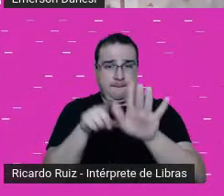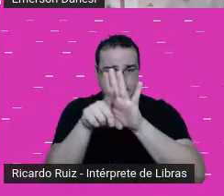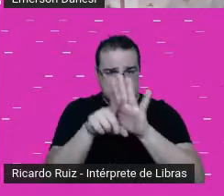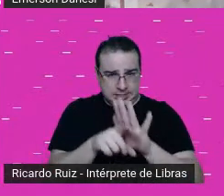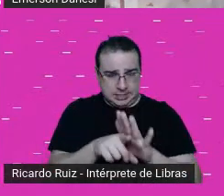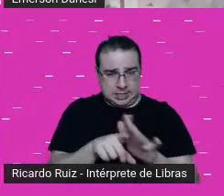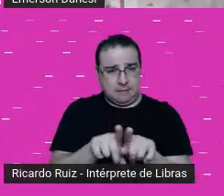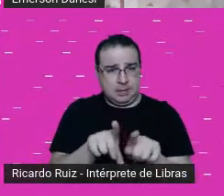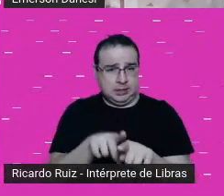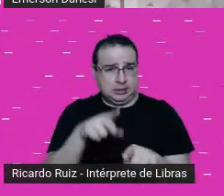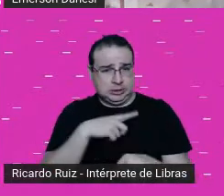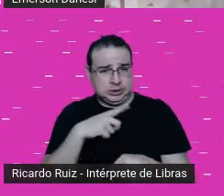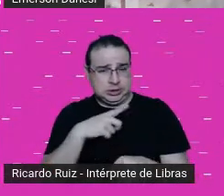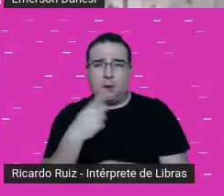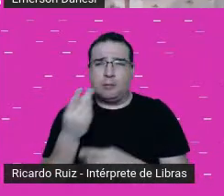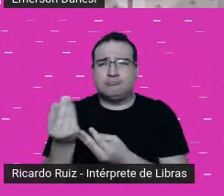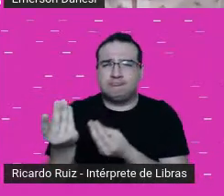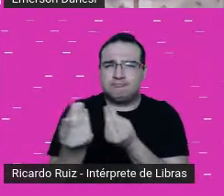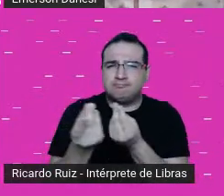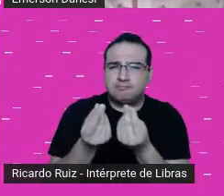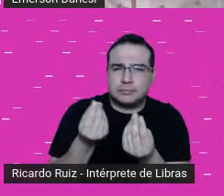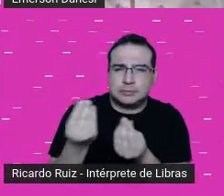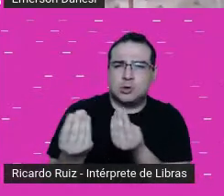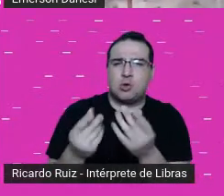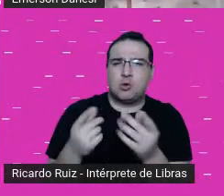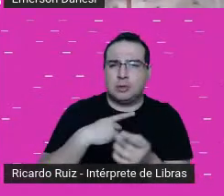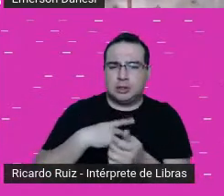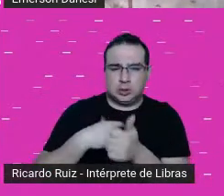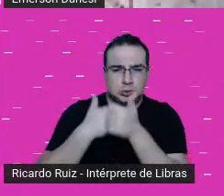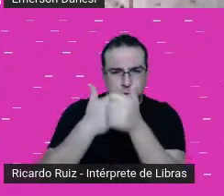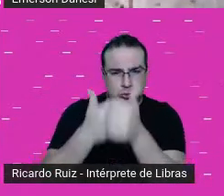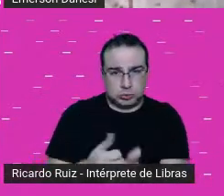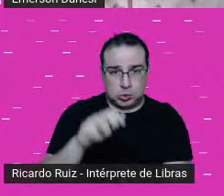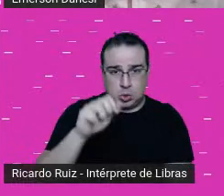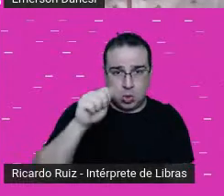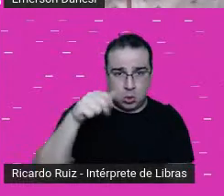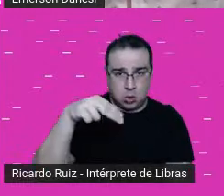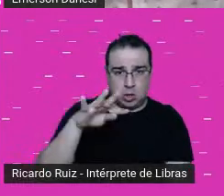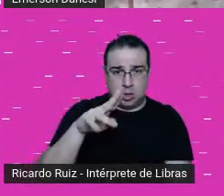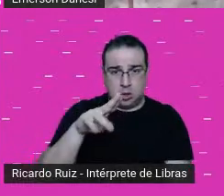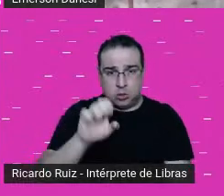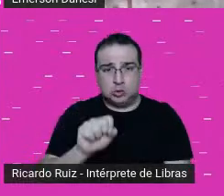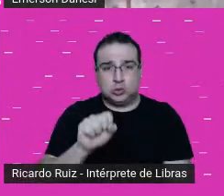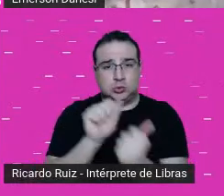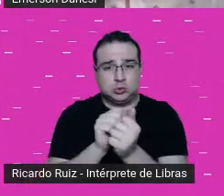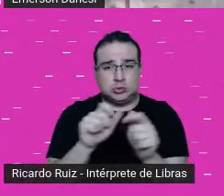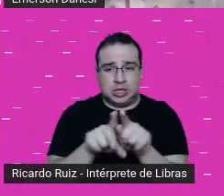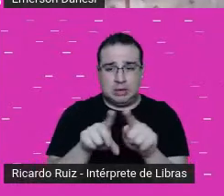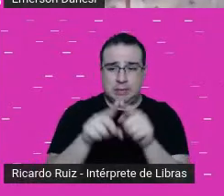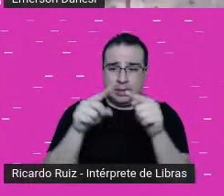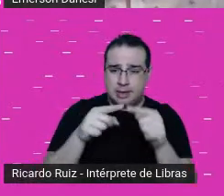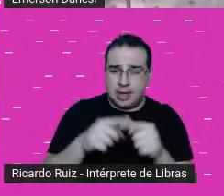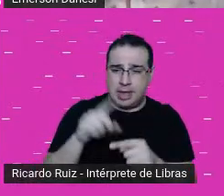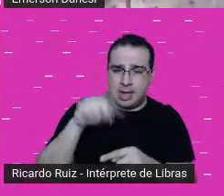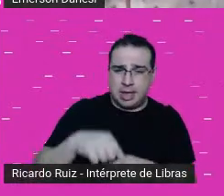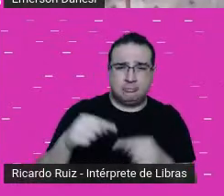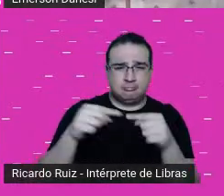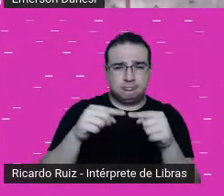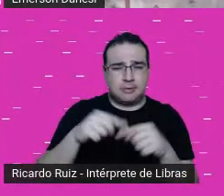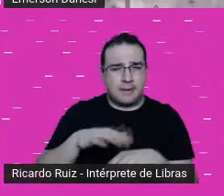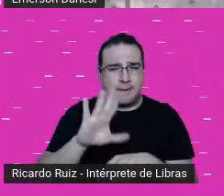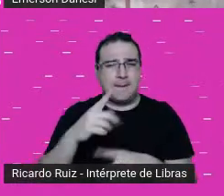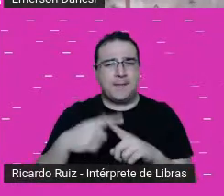tinha um momento de experimentação, que acompanhar o Antunes nesse momento de experimentação era uma coisa linda demais. A gente estava